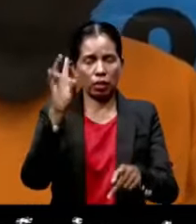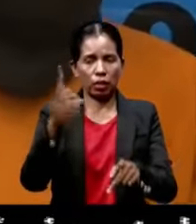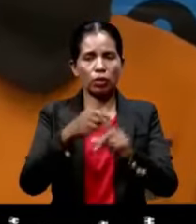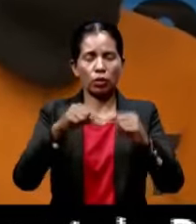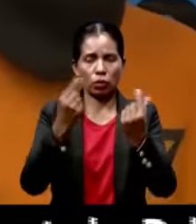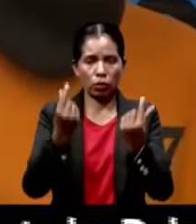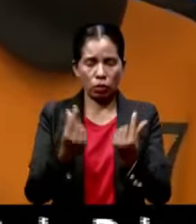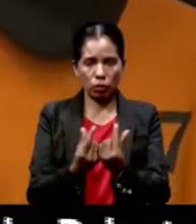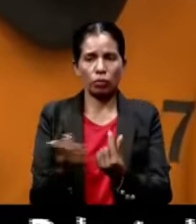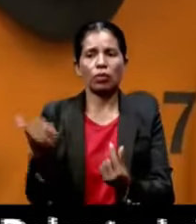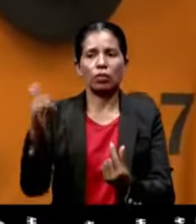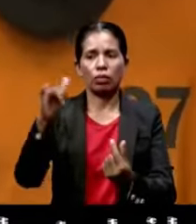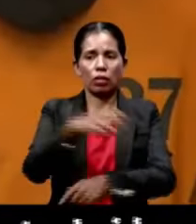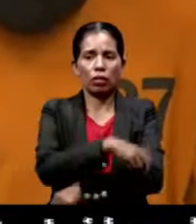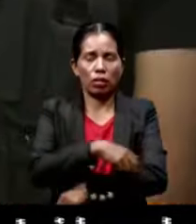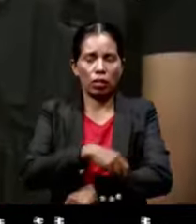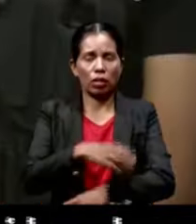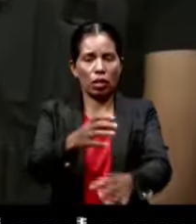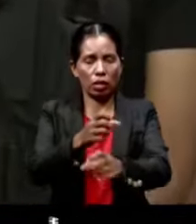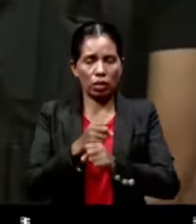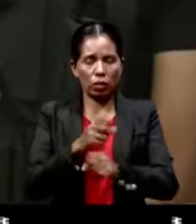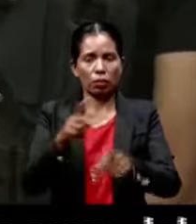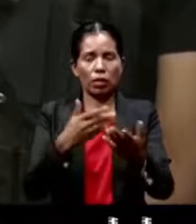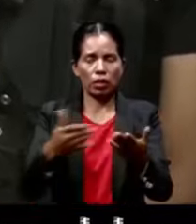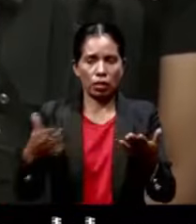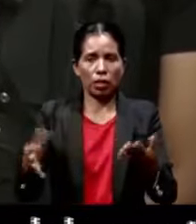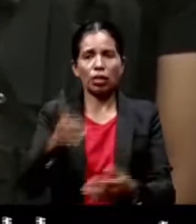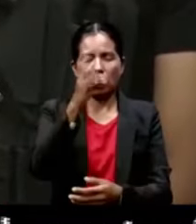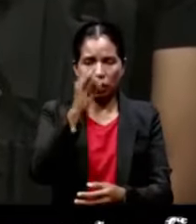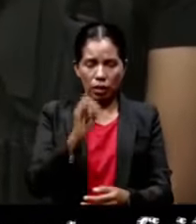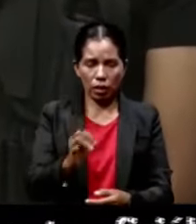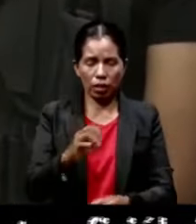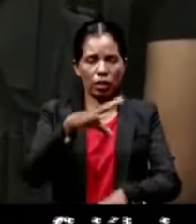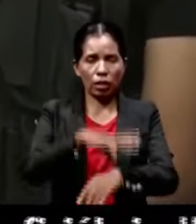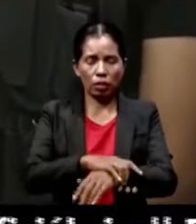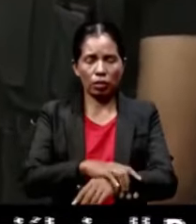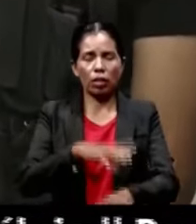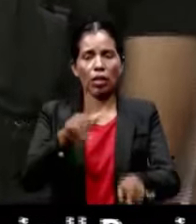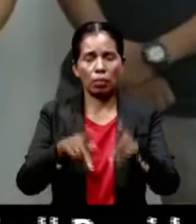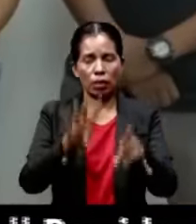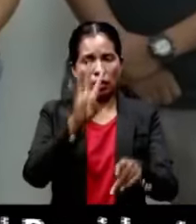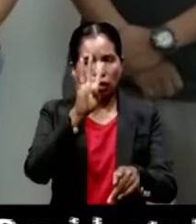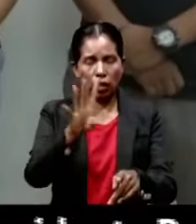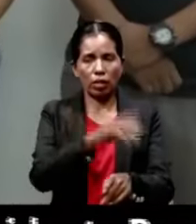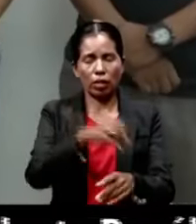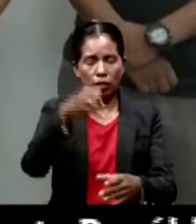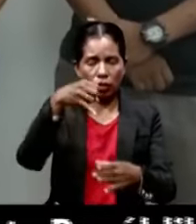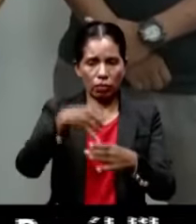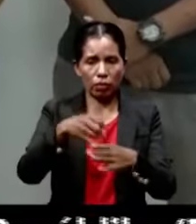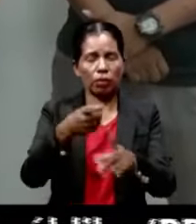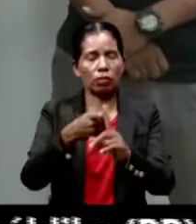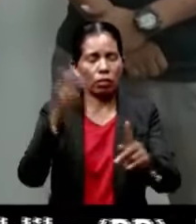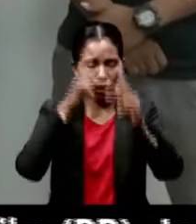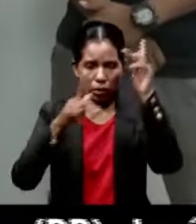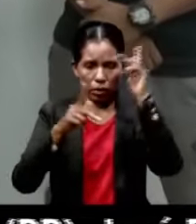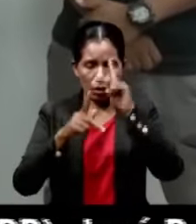grupo organizado nebe nau no hadau emanesasan ia capital dili no captura mo suspeito na hat nebe envolve direita ia